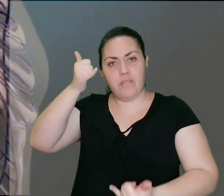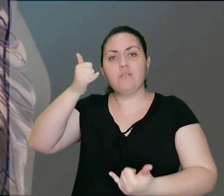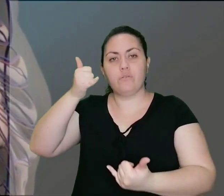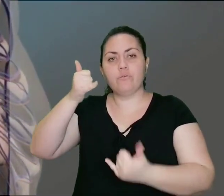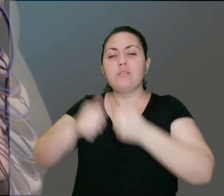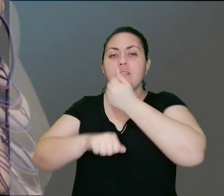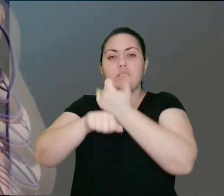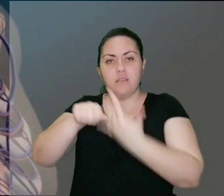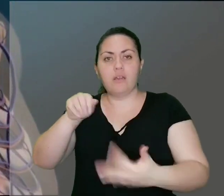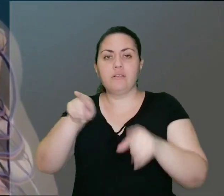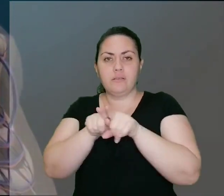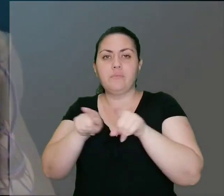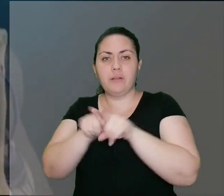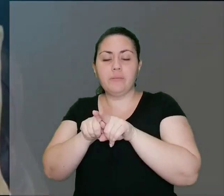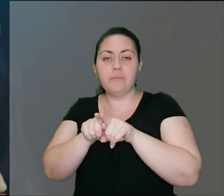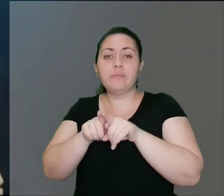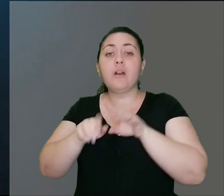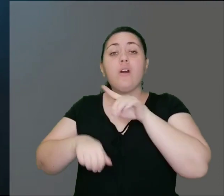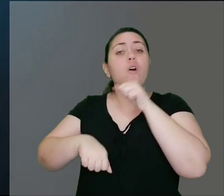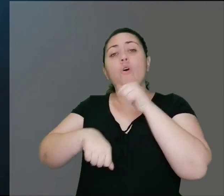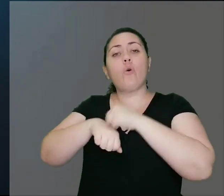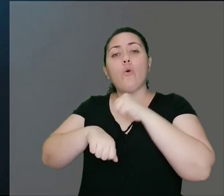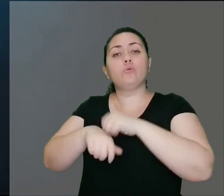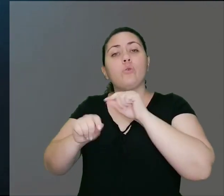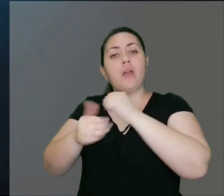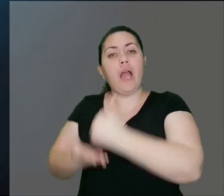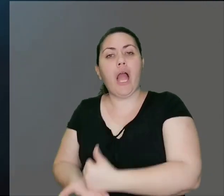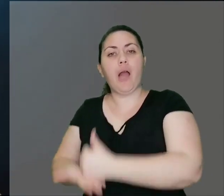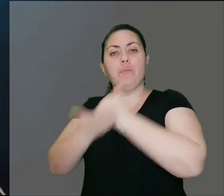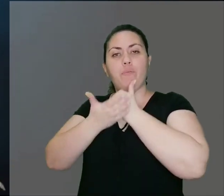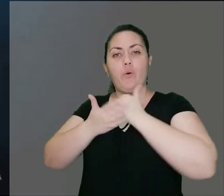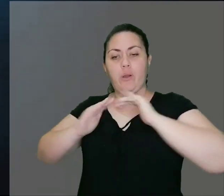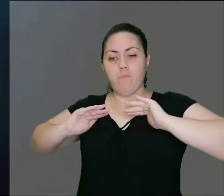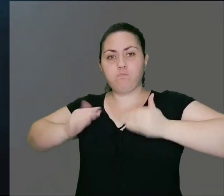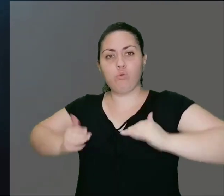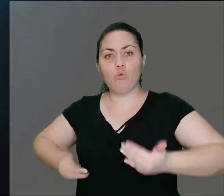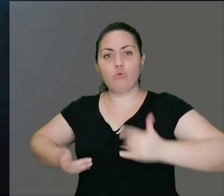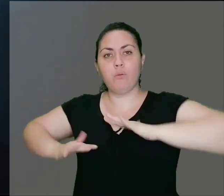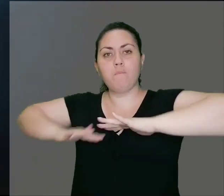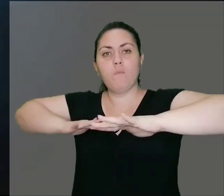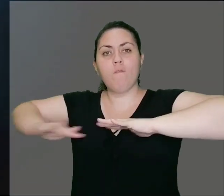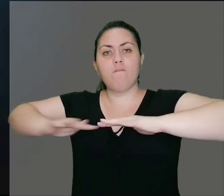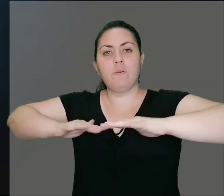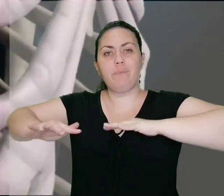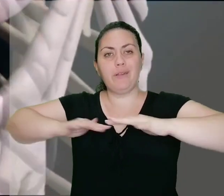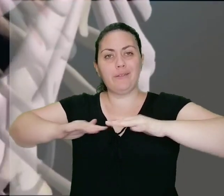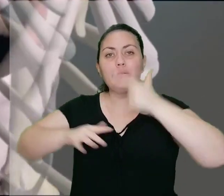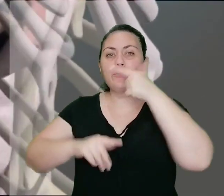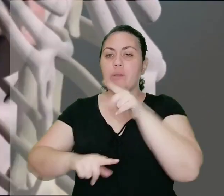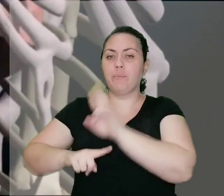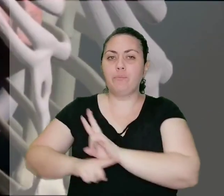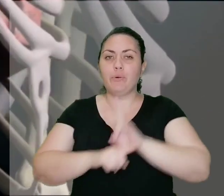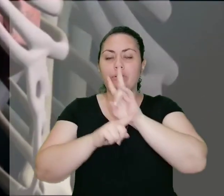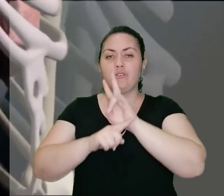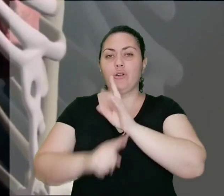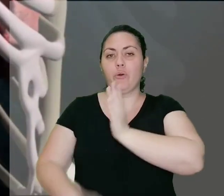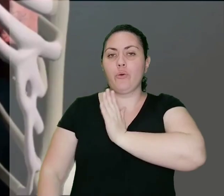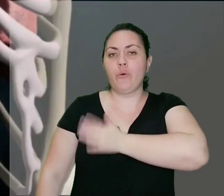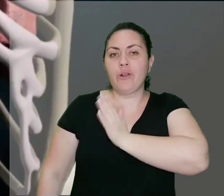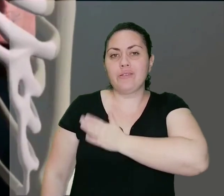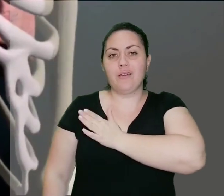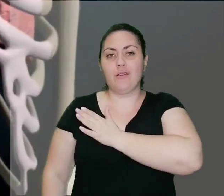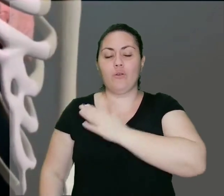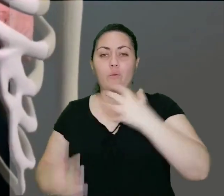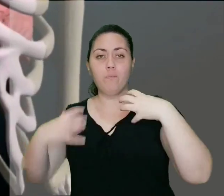nervos. Os ossos têm como função servir de alavanca para os músculos produzirem movimento, proteger órgãos como o coração, os pulmões e